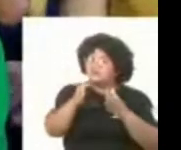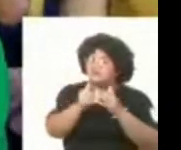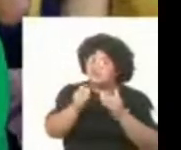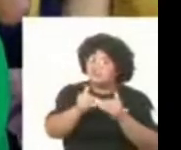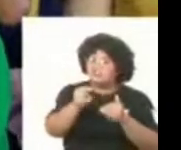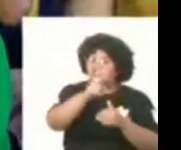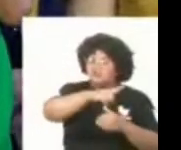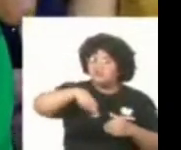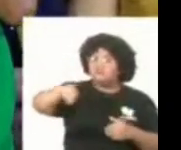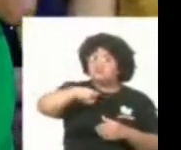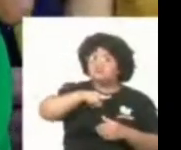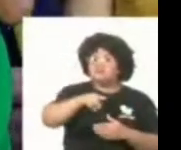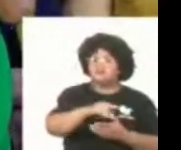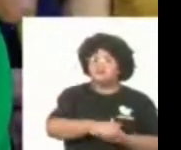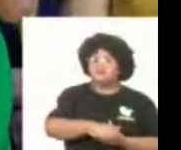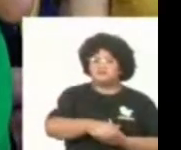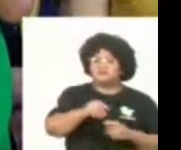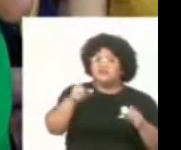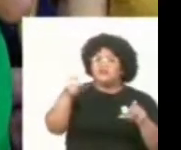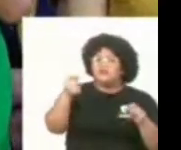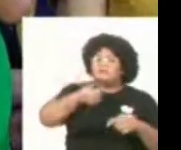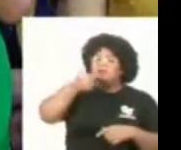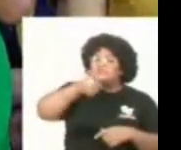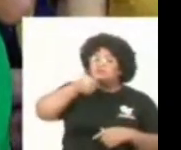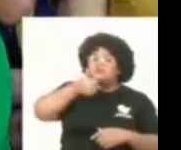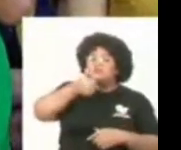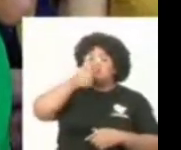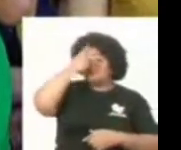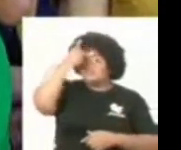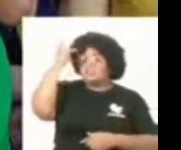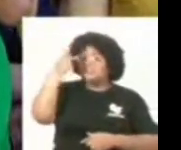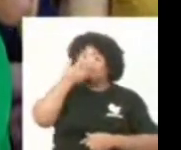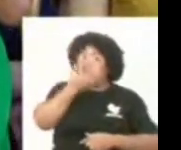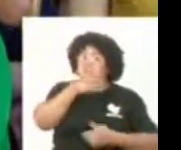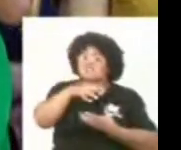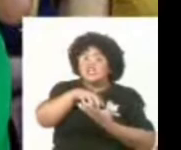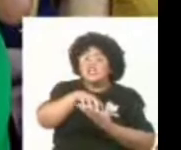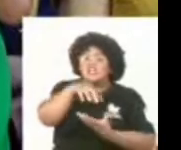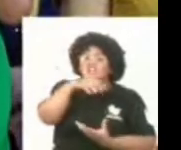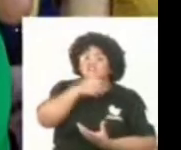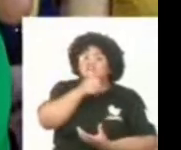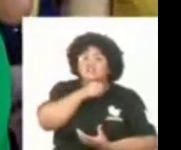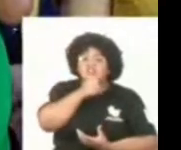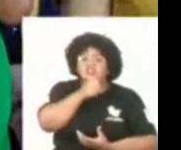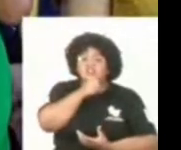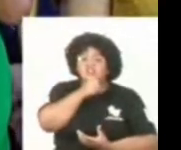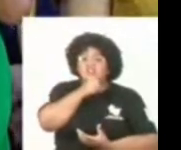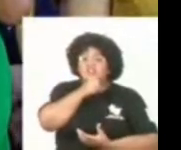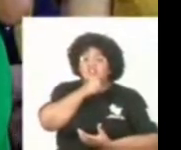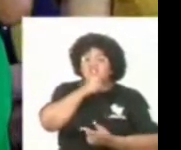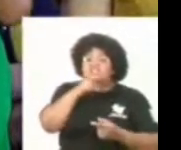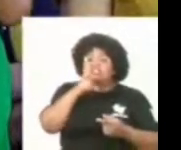principalmente os nossos irmãos da terceira idade, principalmente auxiliar na condução. Tem gente que vota